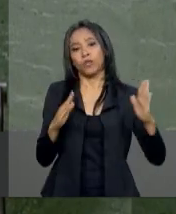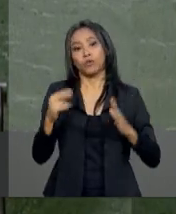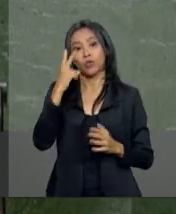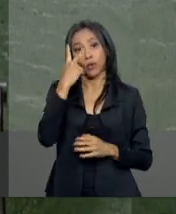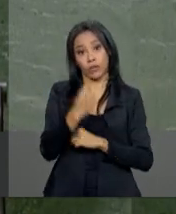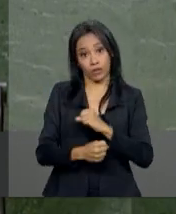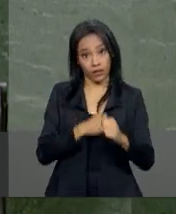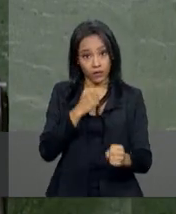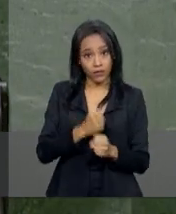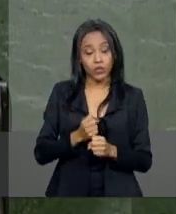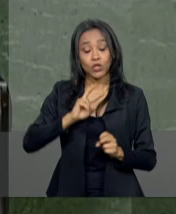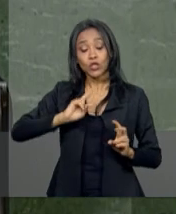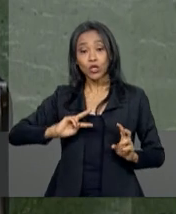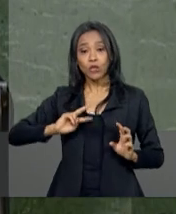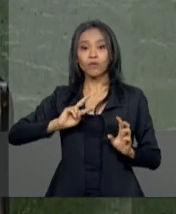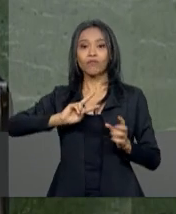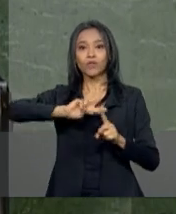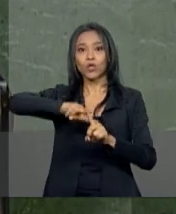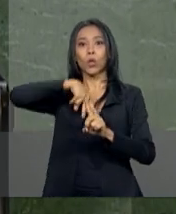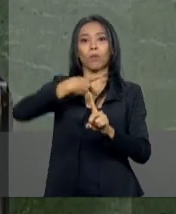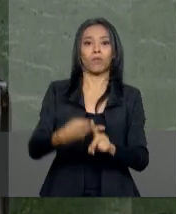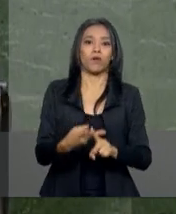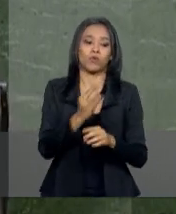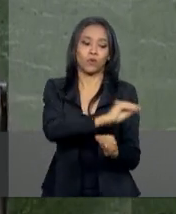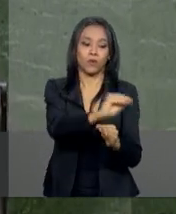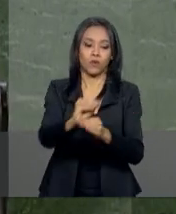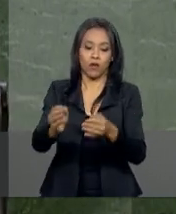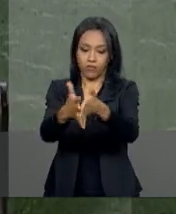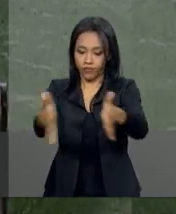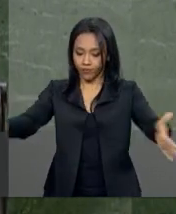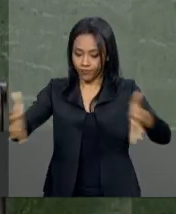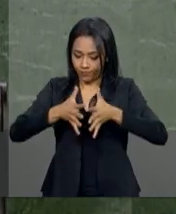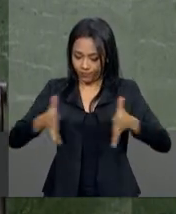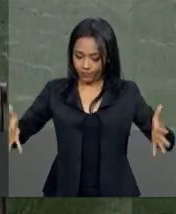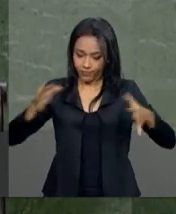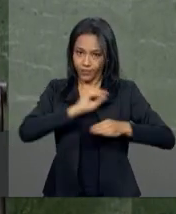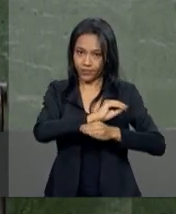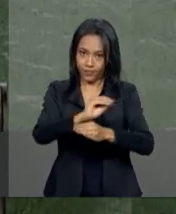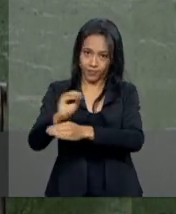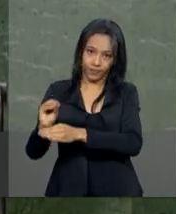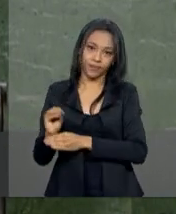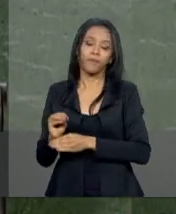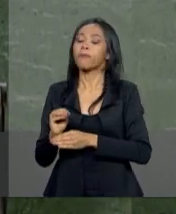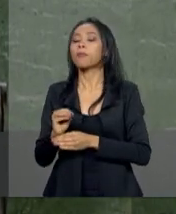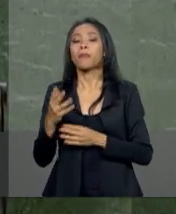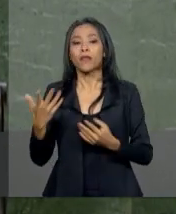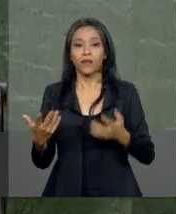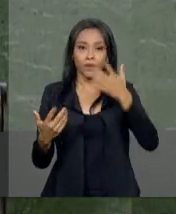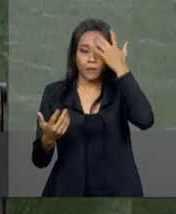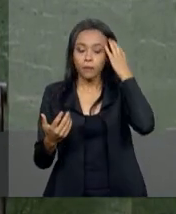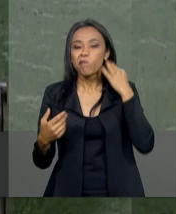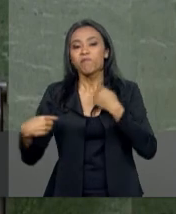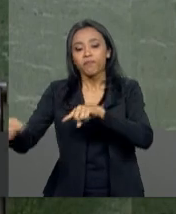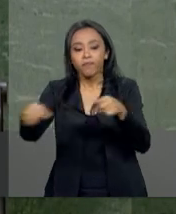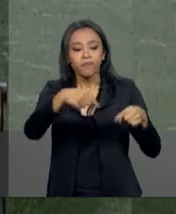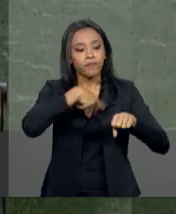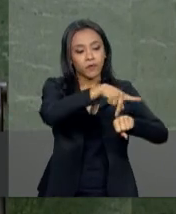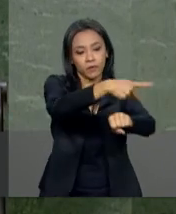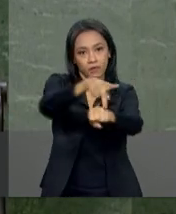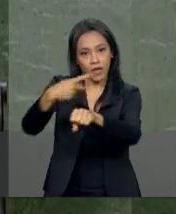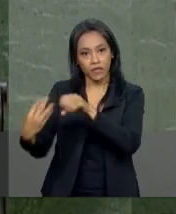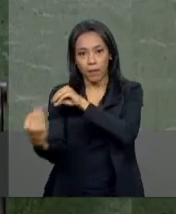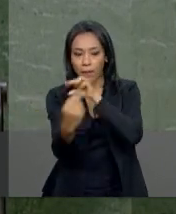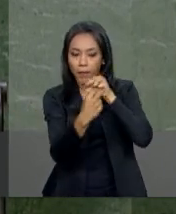o total das áreas de preservação no brasil a diplomacia eo multilateralismo são